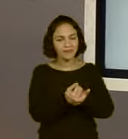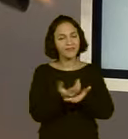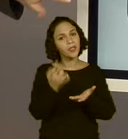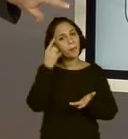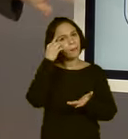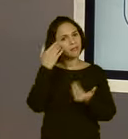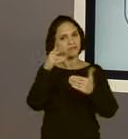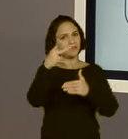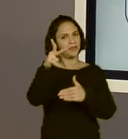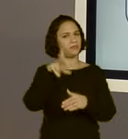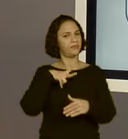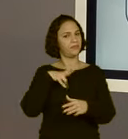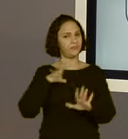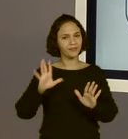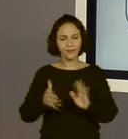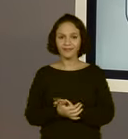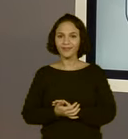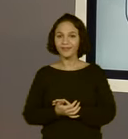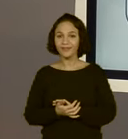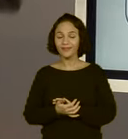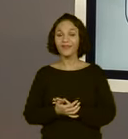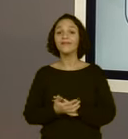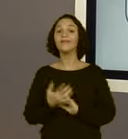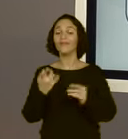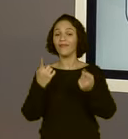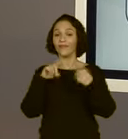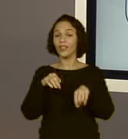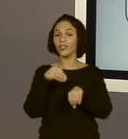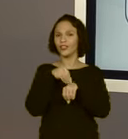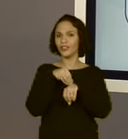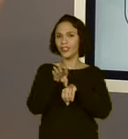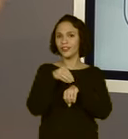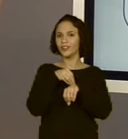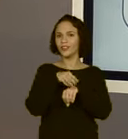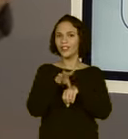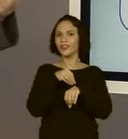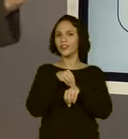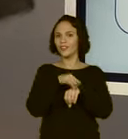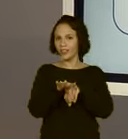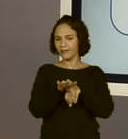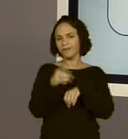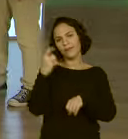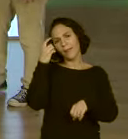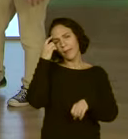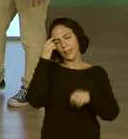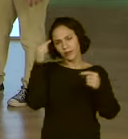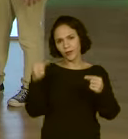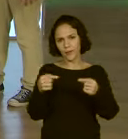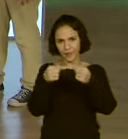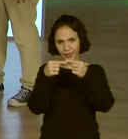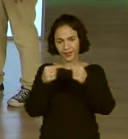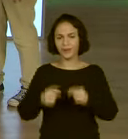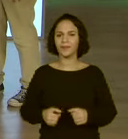sonho. E aí, gente, algumas dicas para você pensar sobre isso.